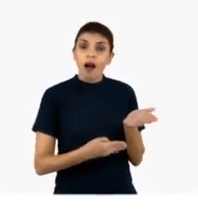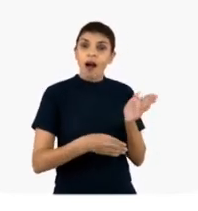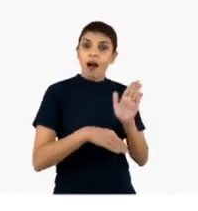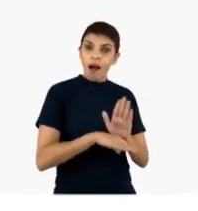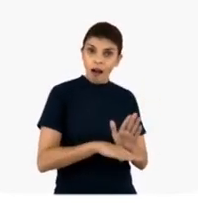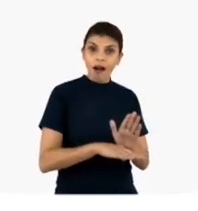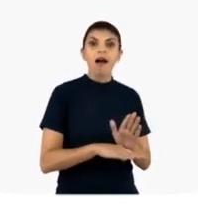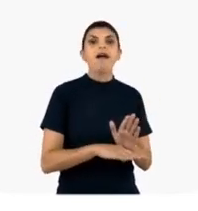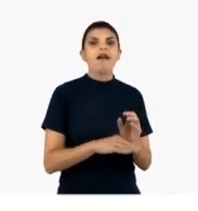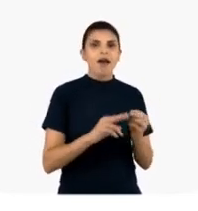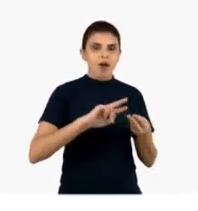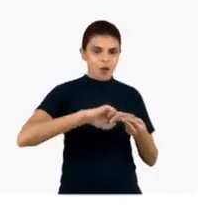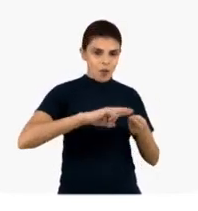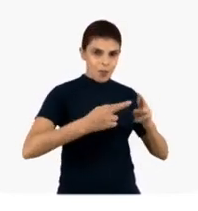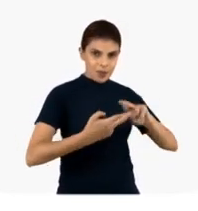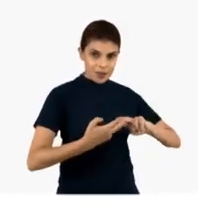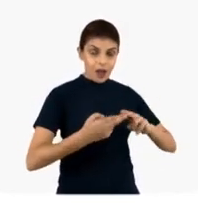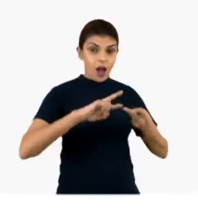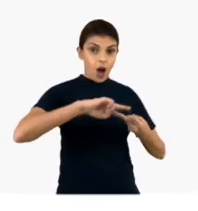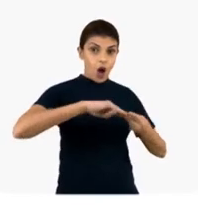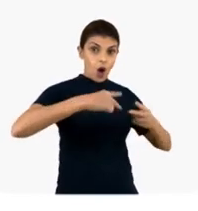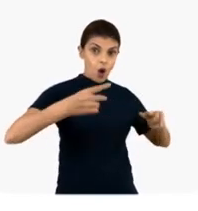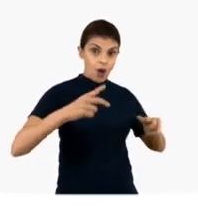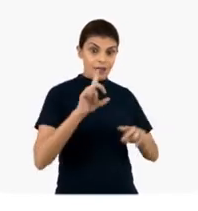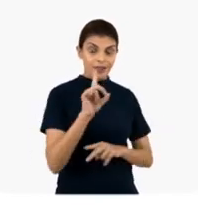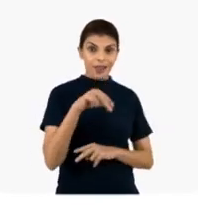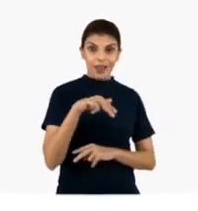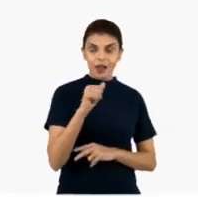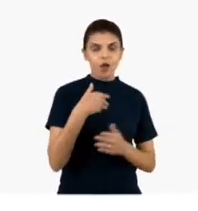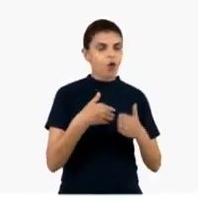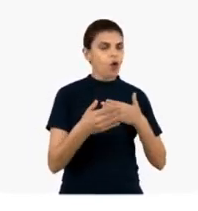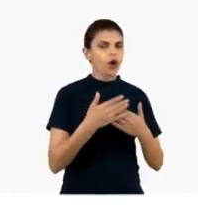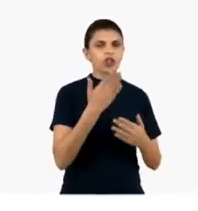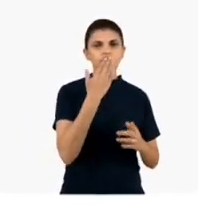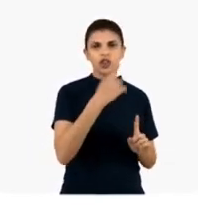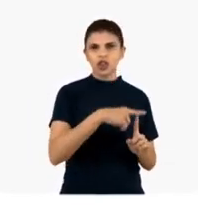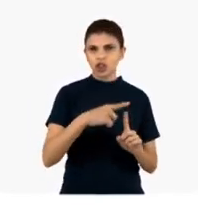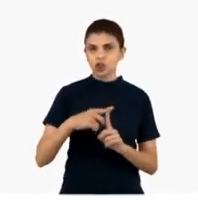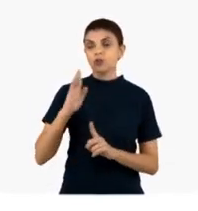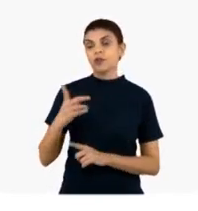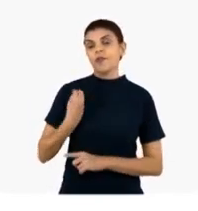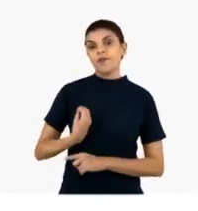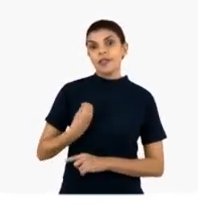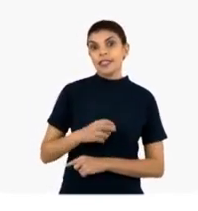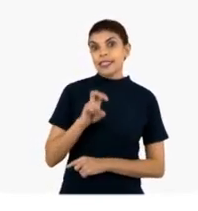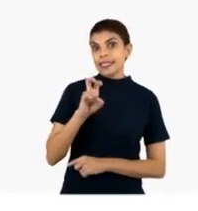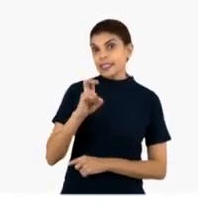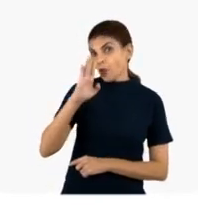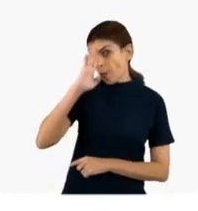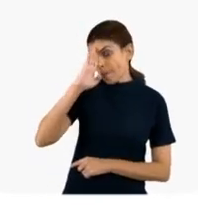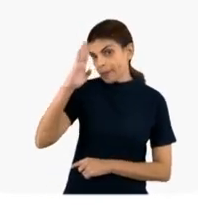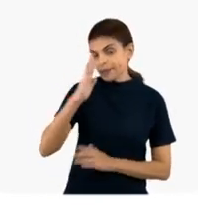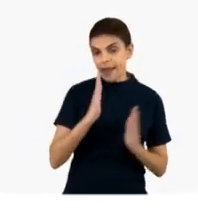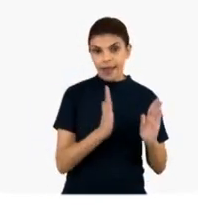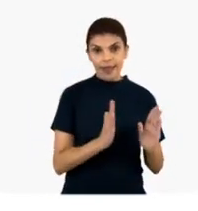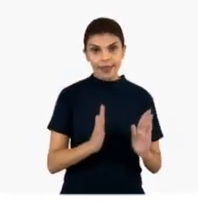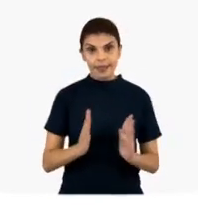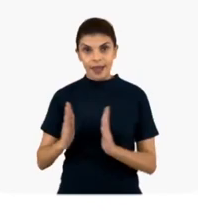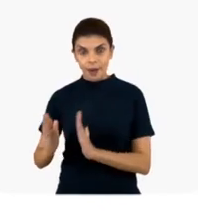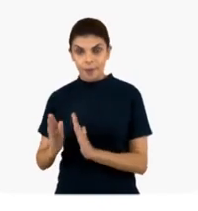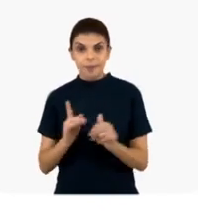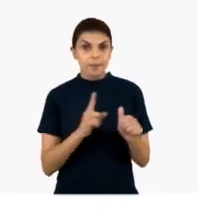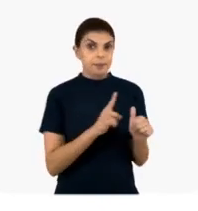recombinante é a clonagem celular. A clonagem do DNA a partir de qualquer microorganismo exige as cinco principais